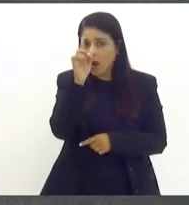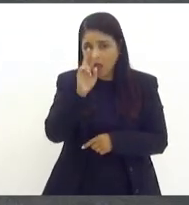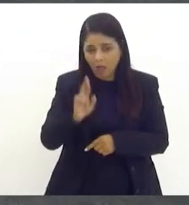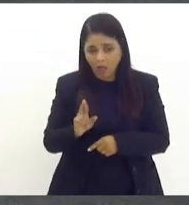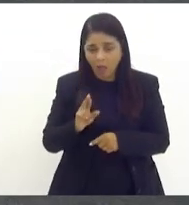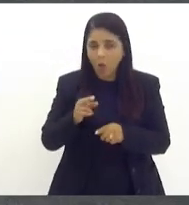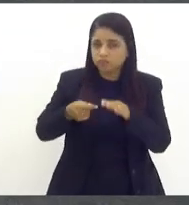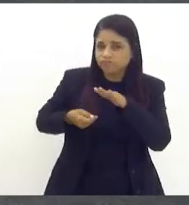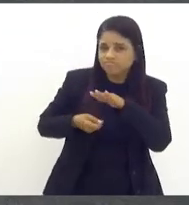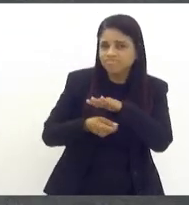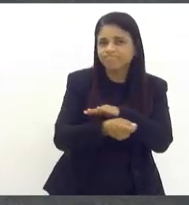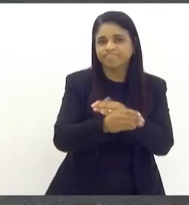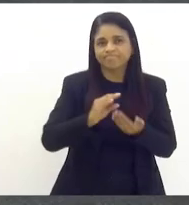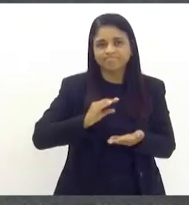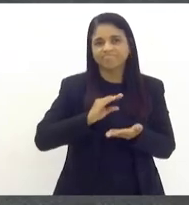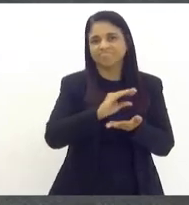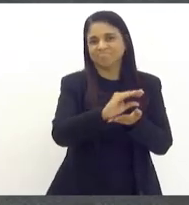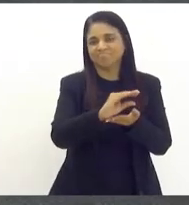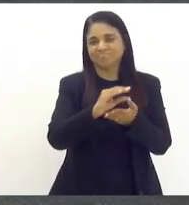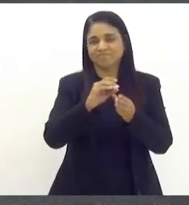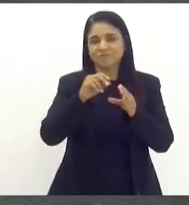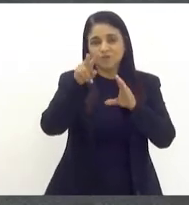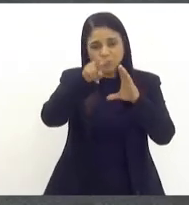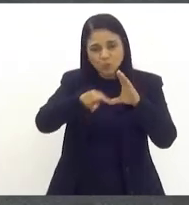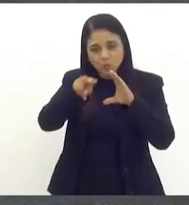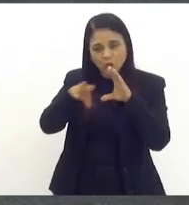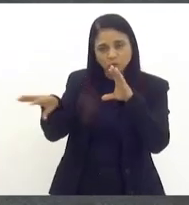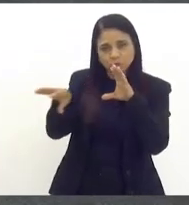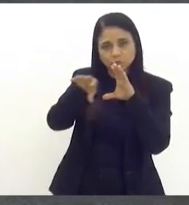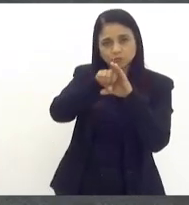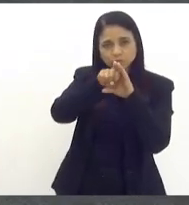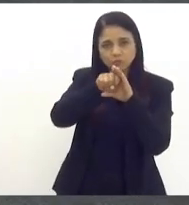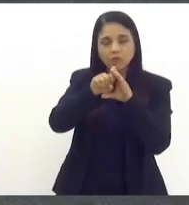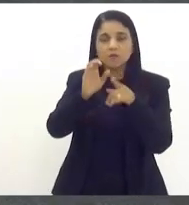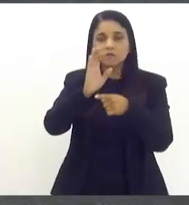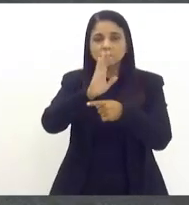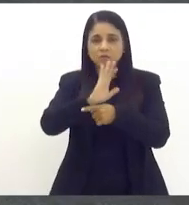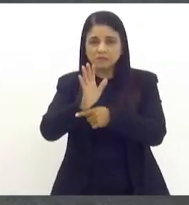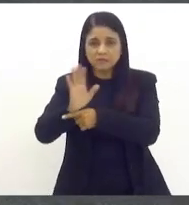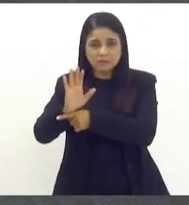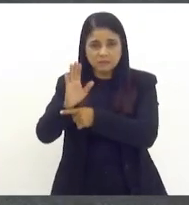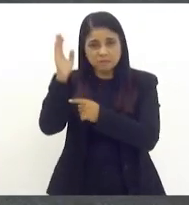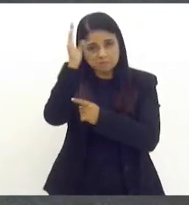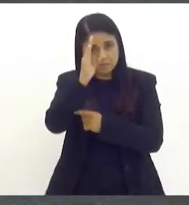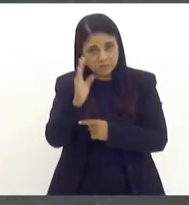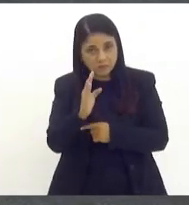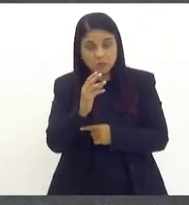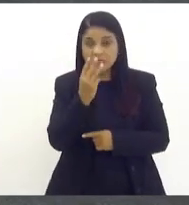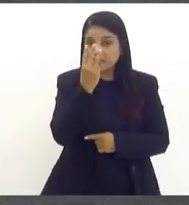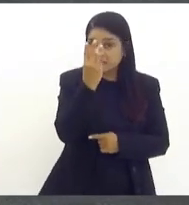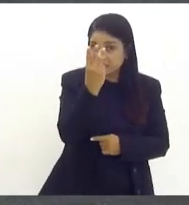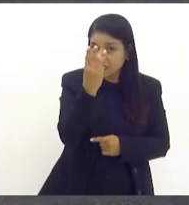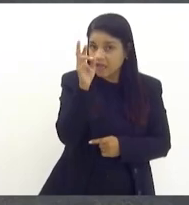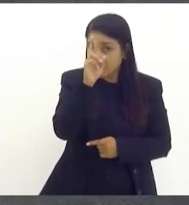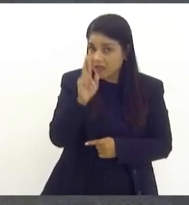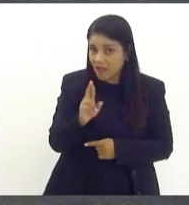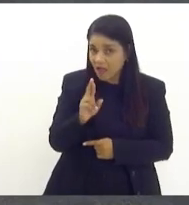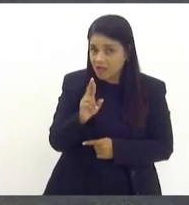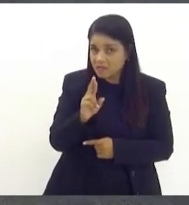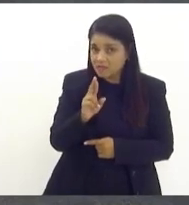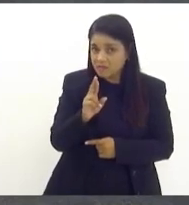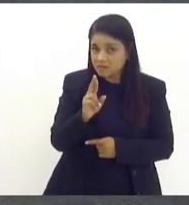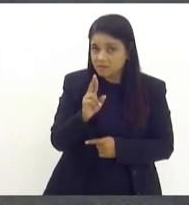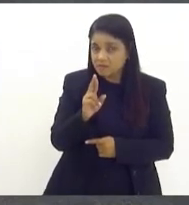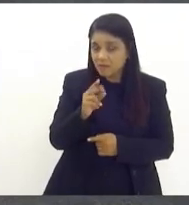investido no áudio visual no cinema brasileiro três reais são